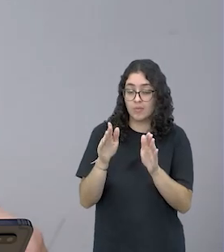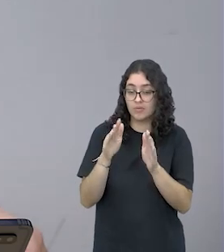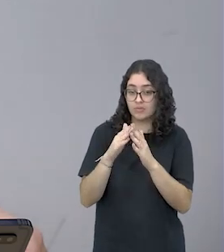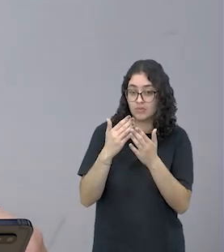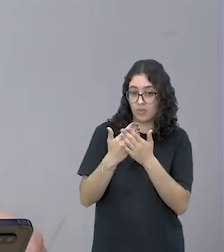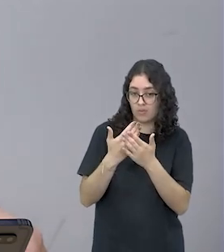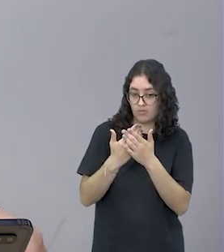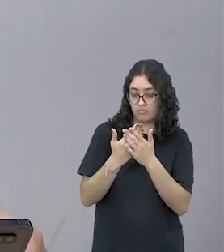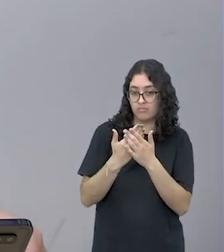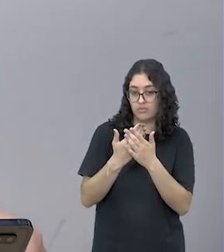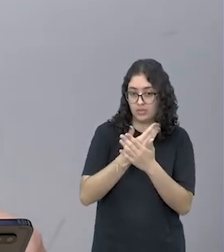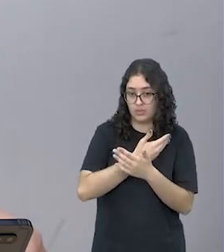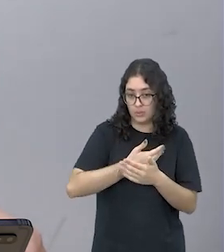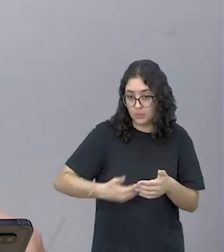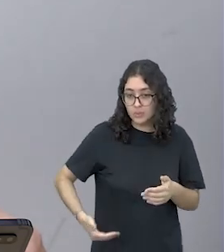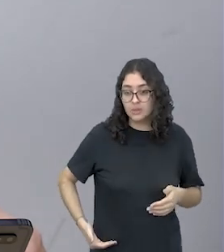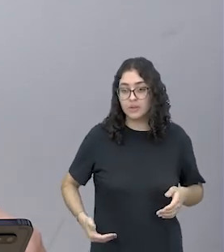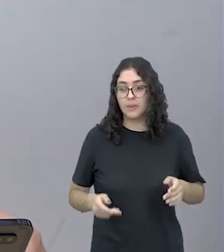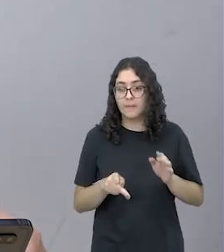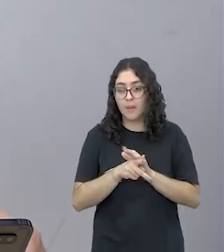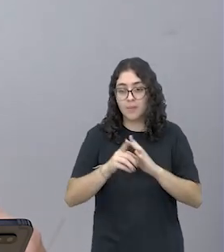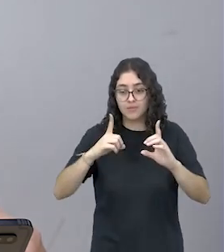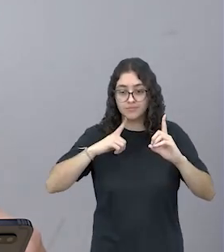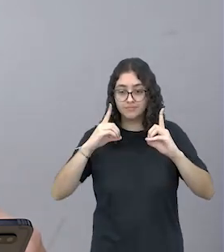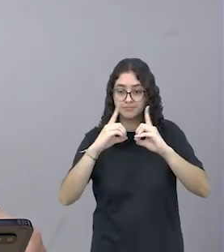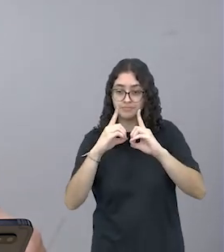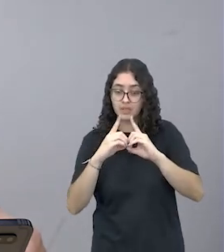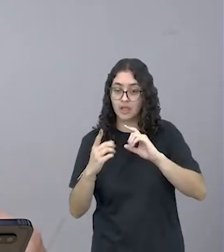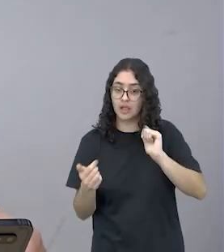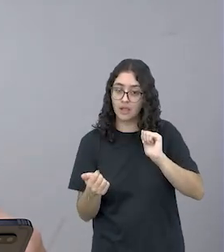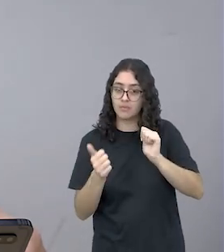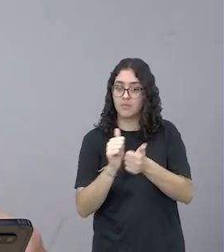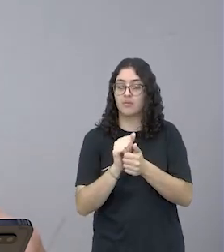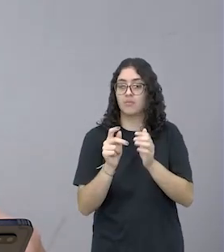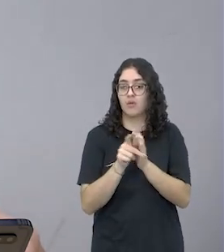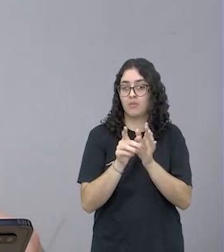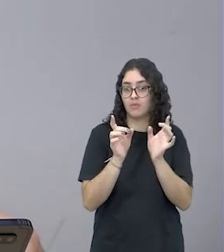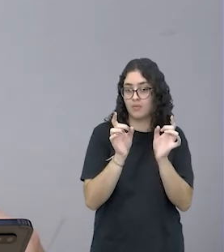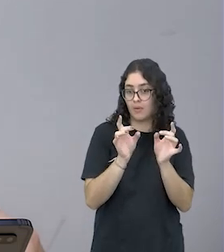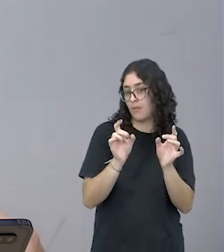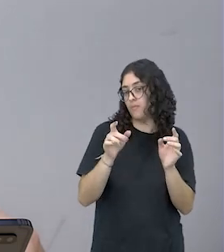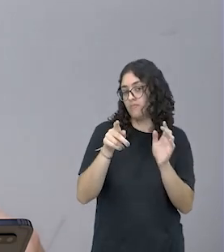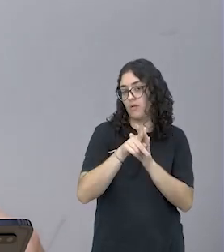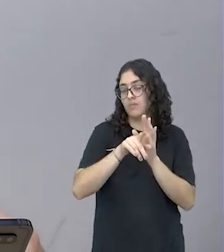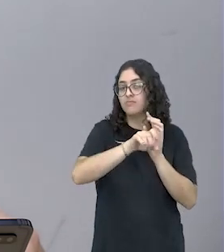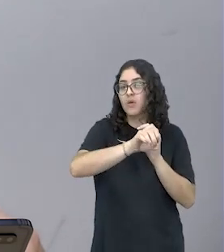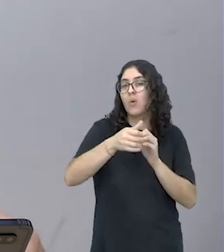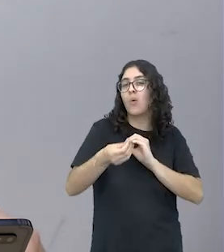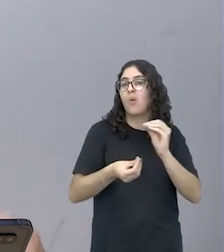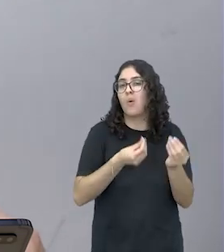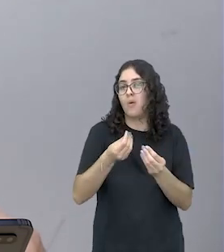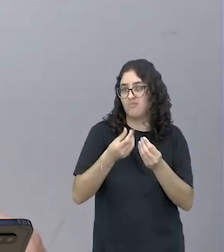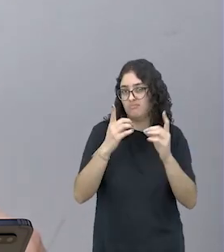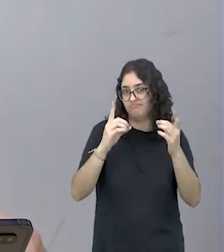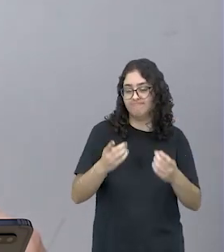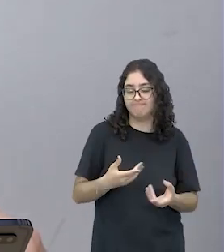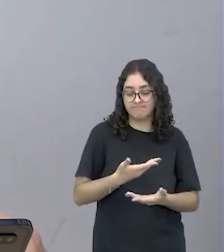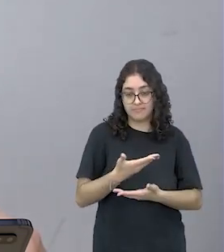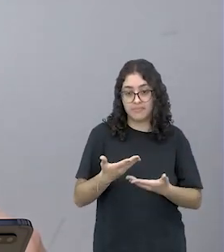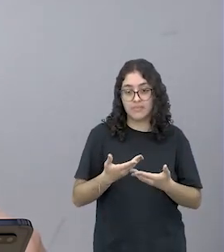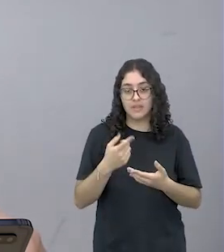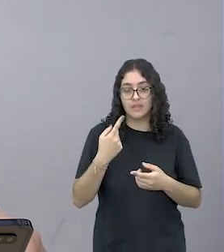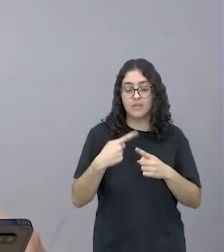então assegurados o atendimento da escolar adequado à especificidade das necessidades educacionais e que lhe